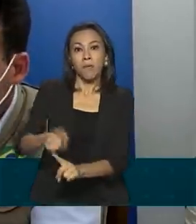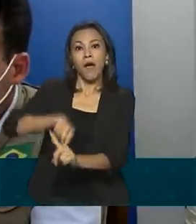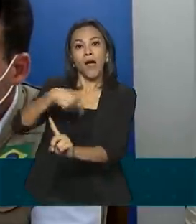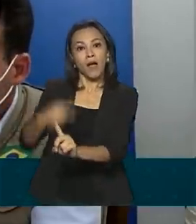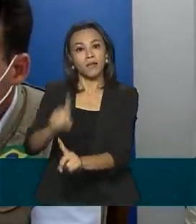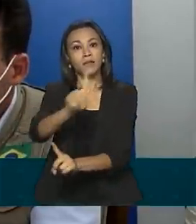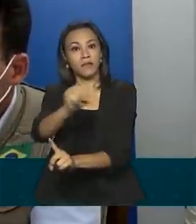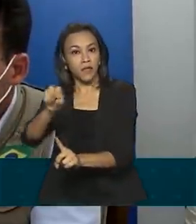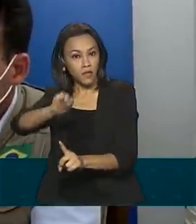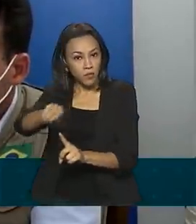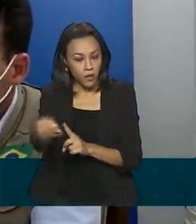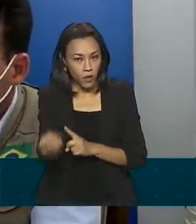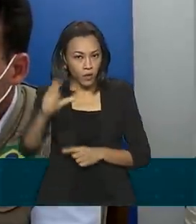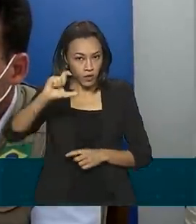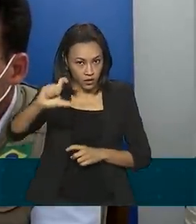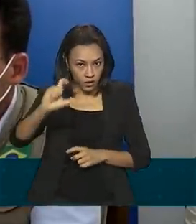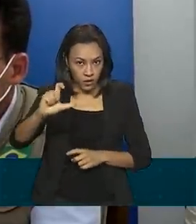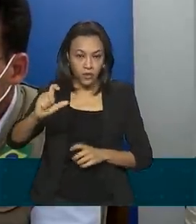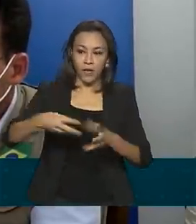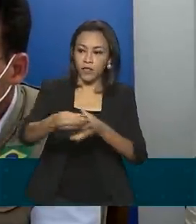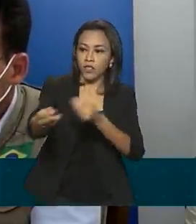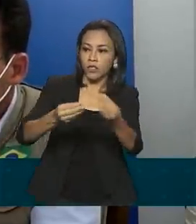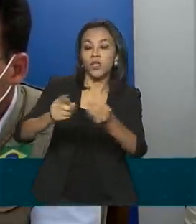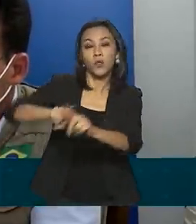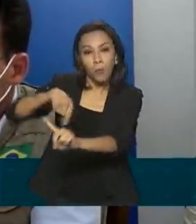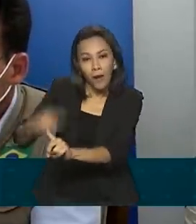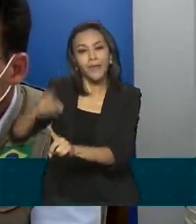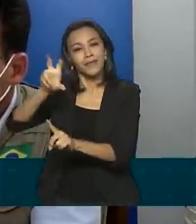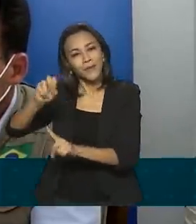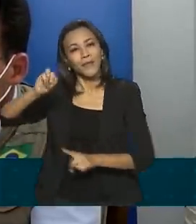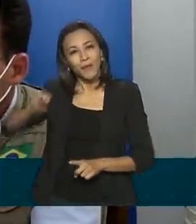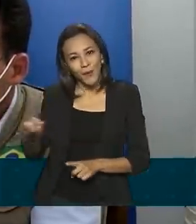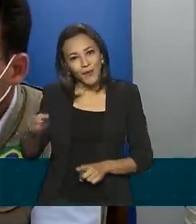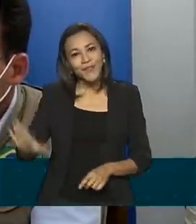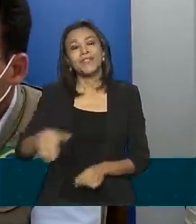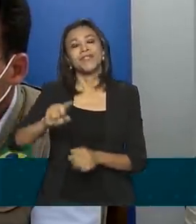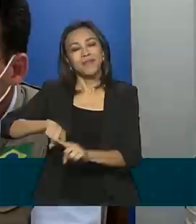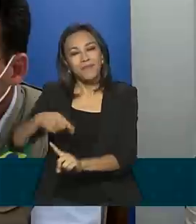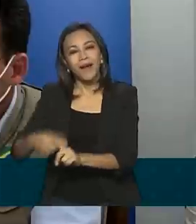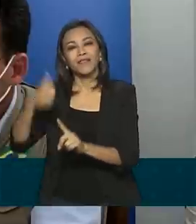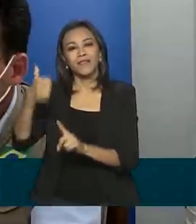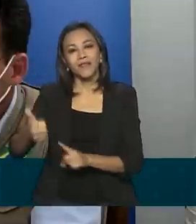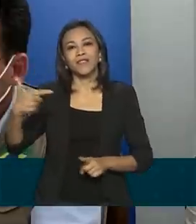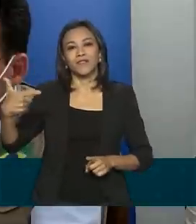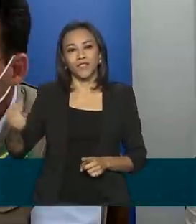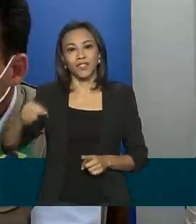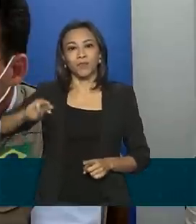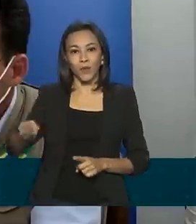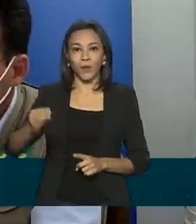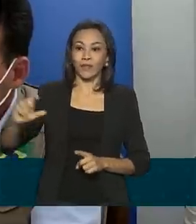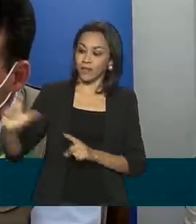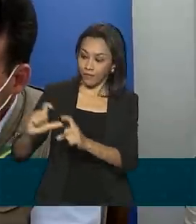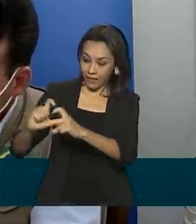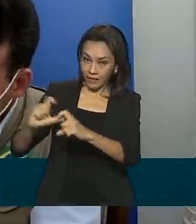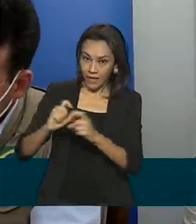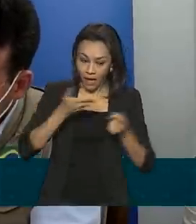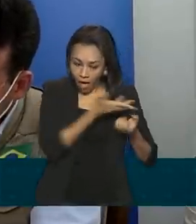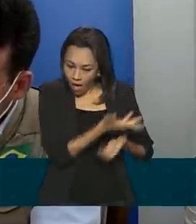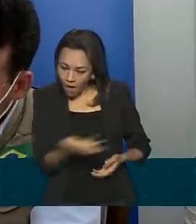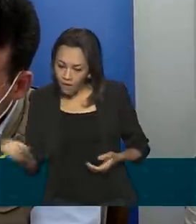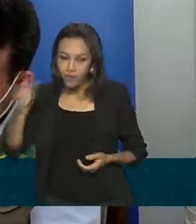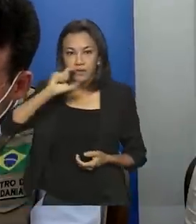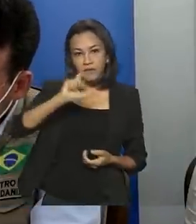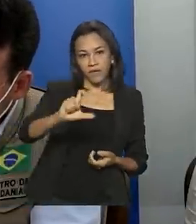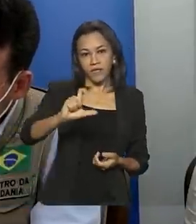com a possibilidade de expansão para 50 milhões. E mais 120 milhões da AstraZeneca. Todas as vacinas